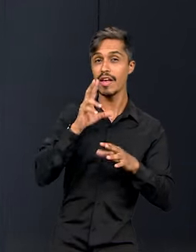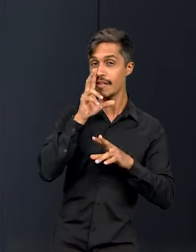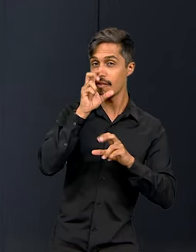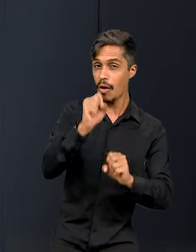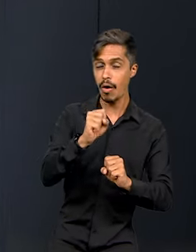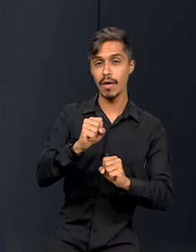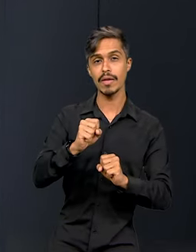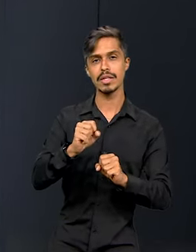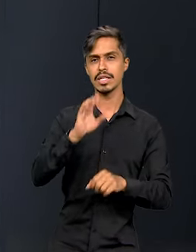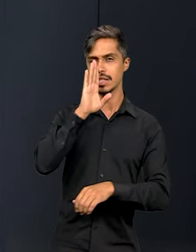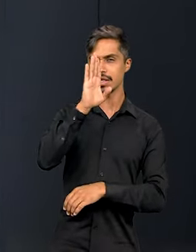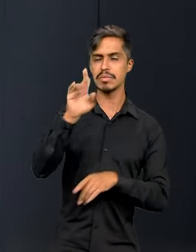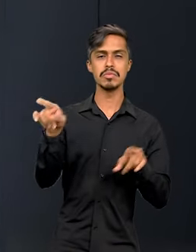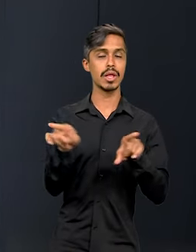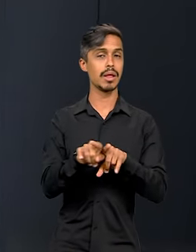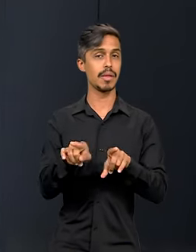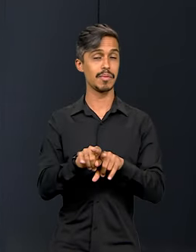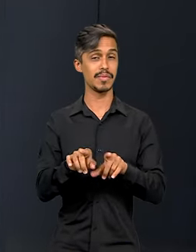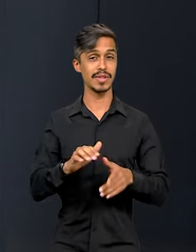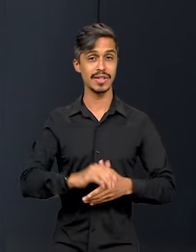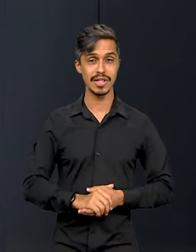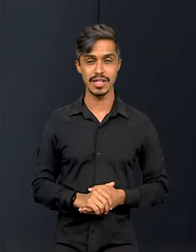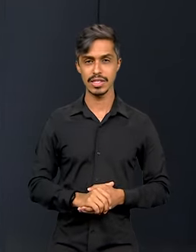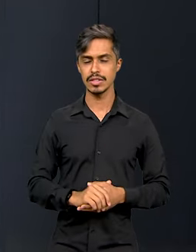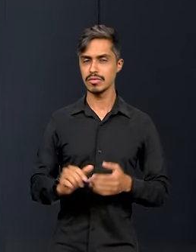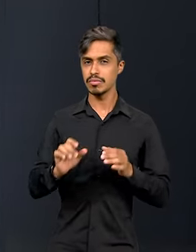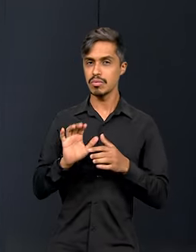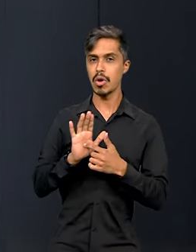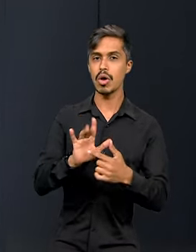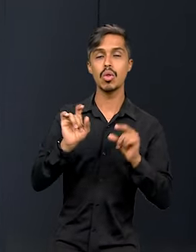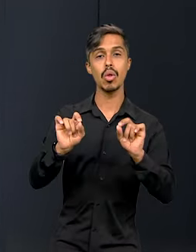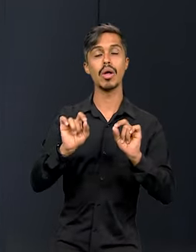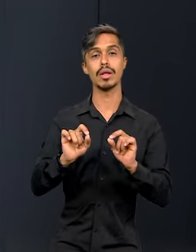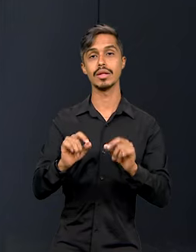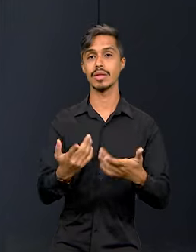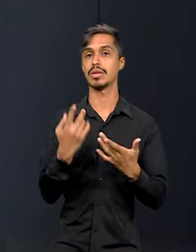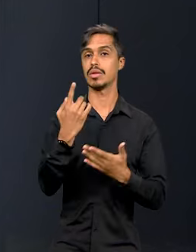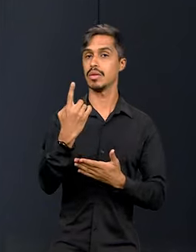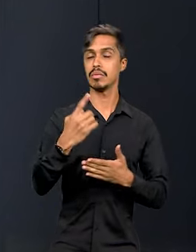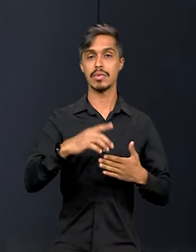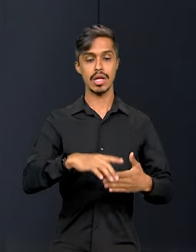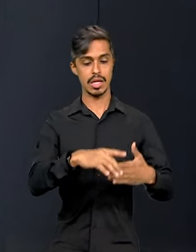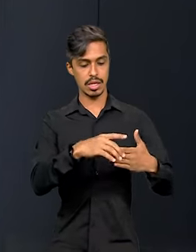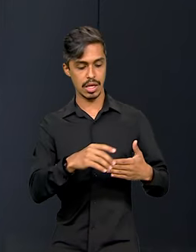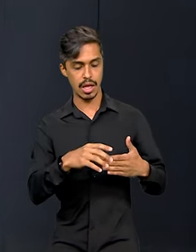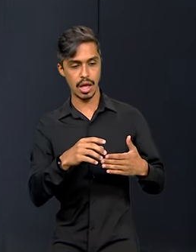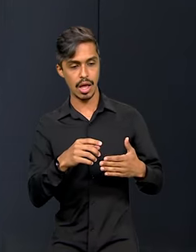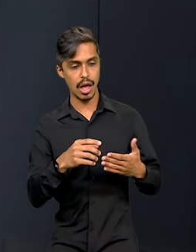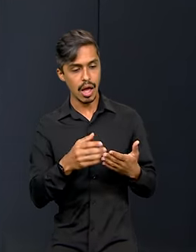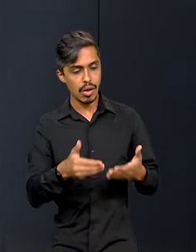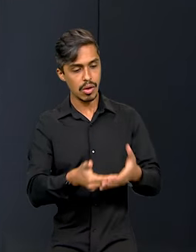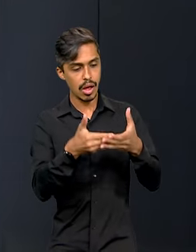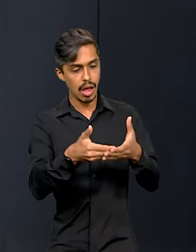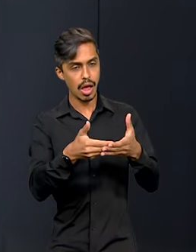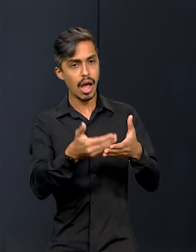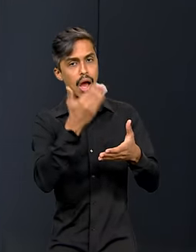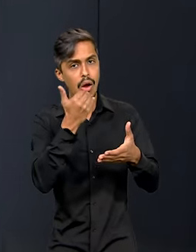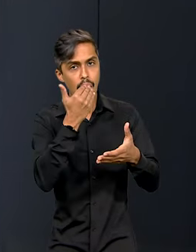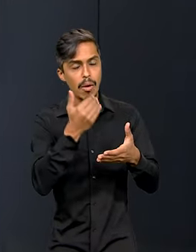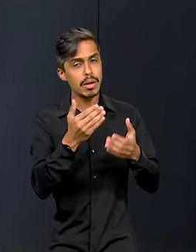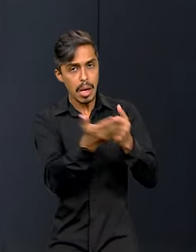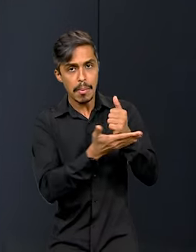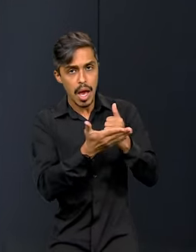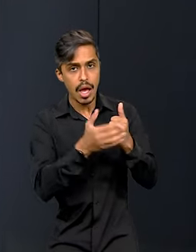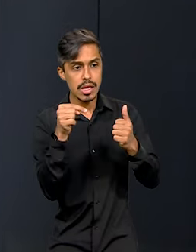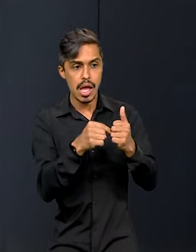força eh e principalmente eh destaca que uma cesta básica saudável que é uma cesta básica